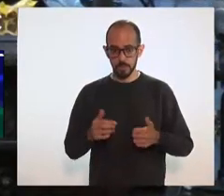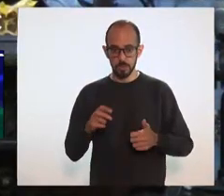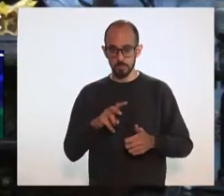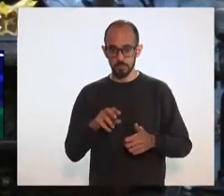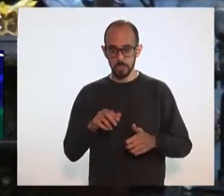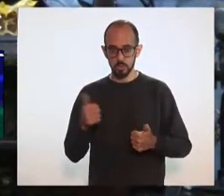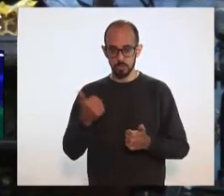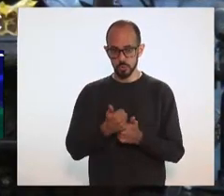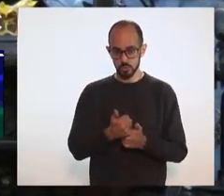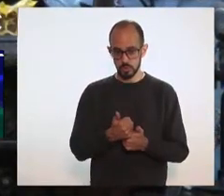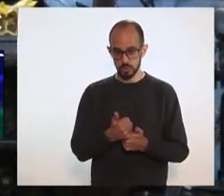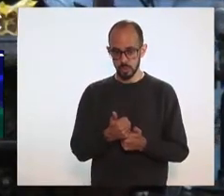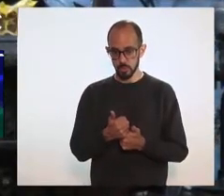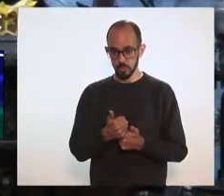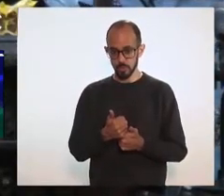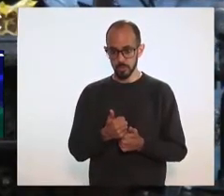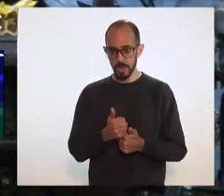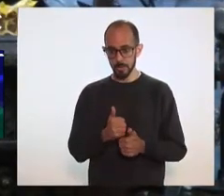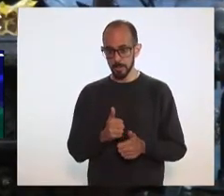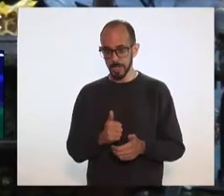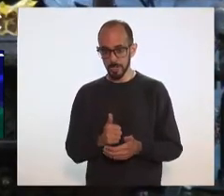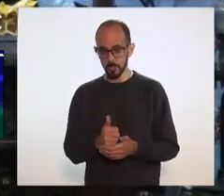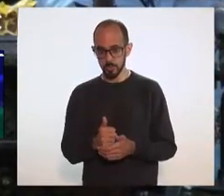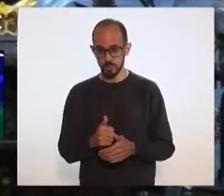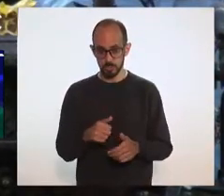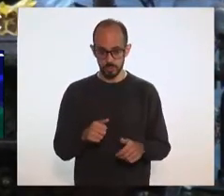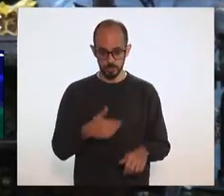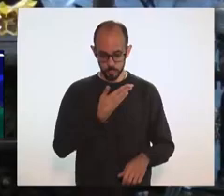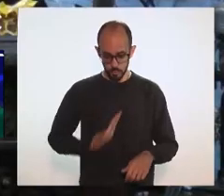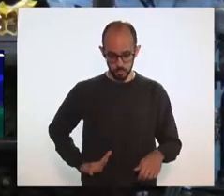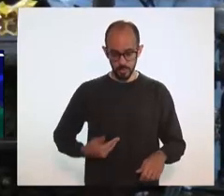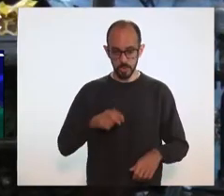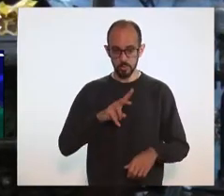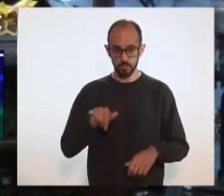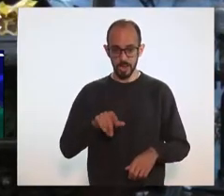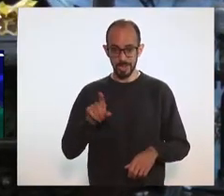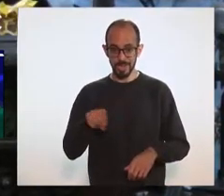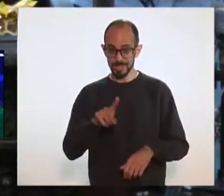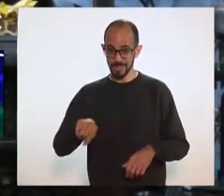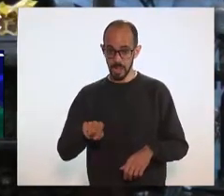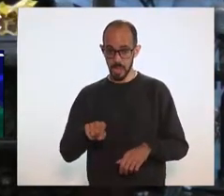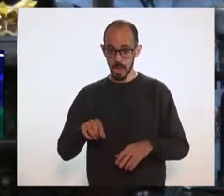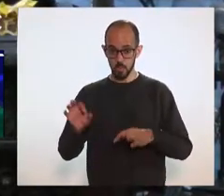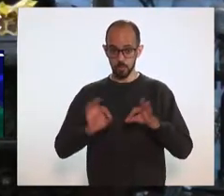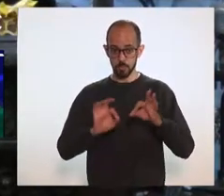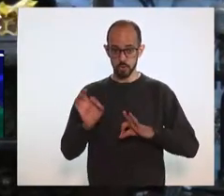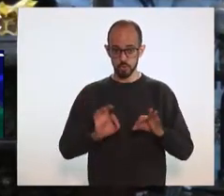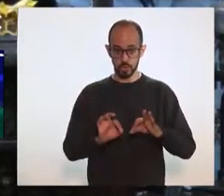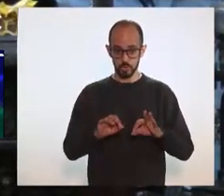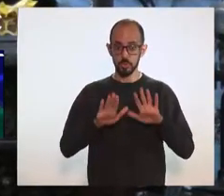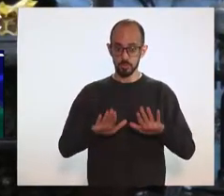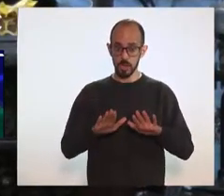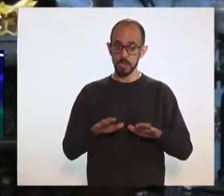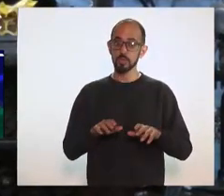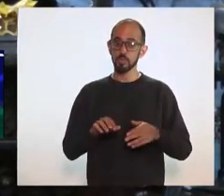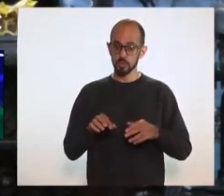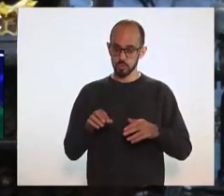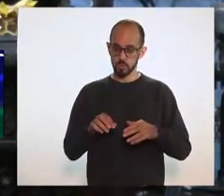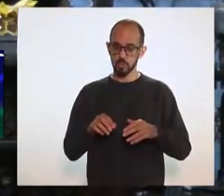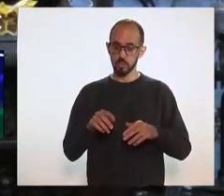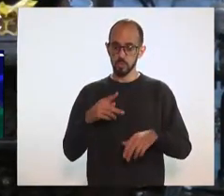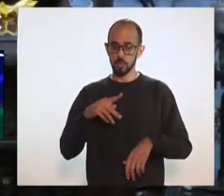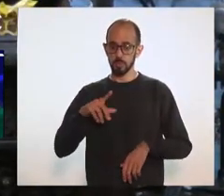substituição. Fui informado que o governo vai vetar o projeto. Mas o projeto veio à pauta, tá, Luiz? Com a quiescência